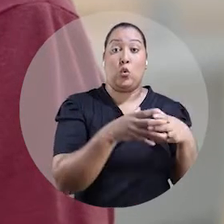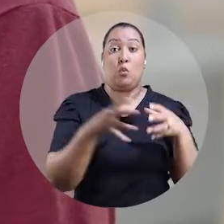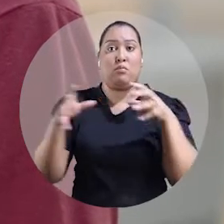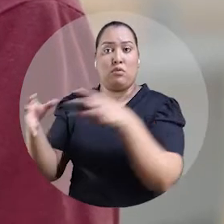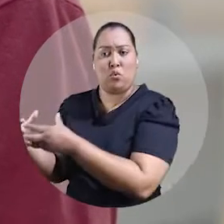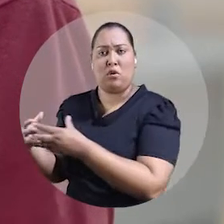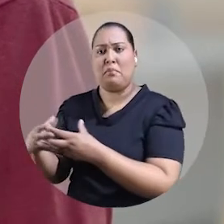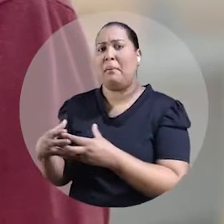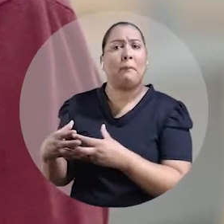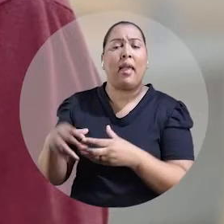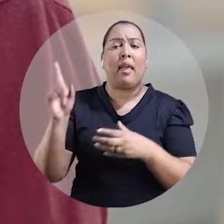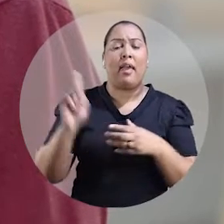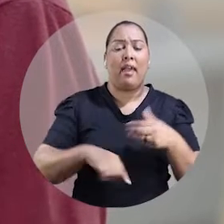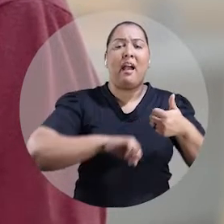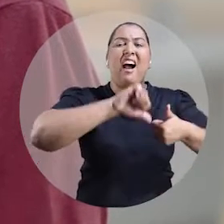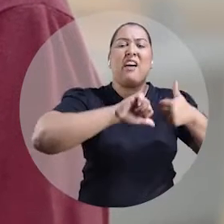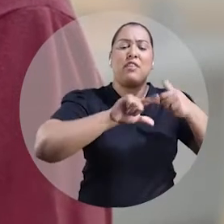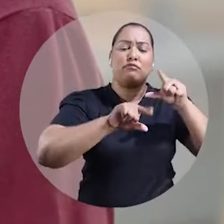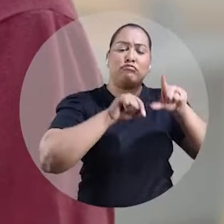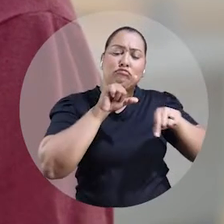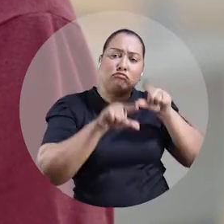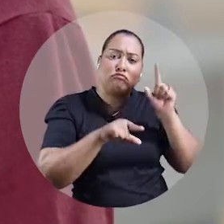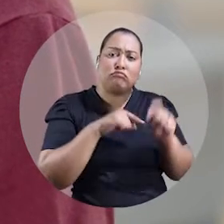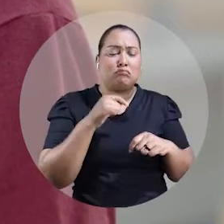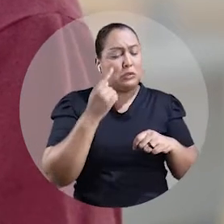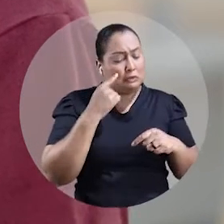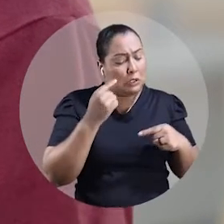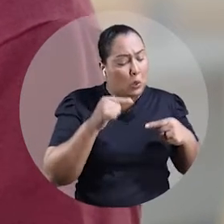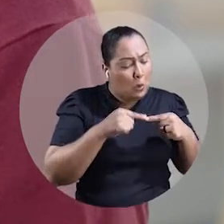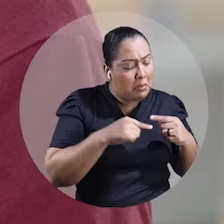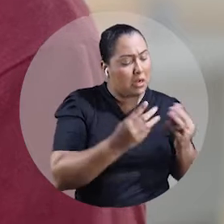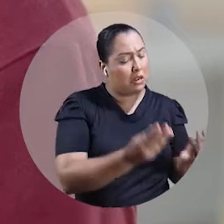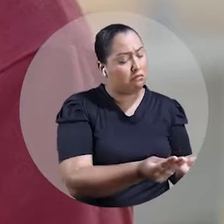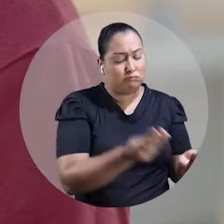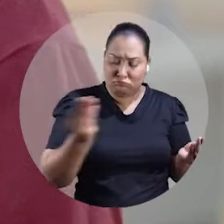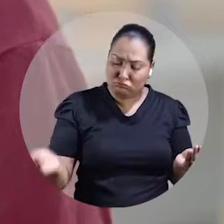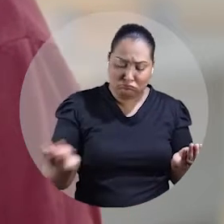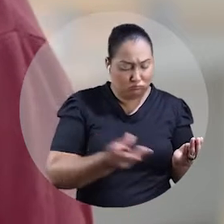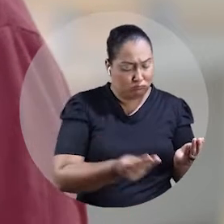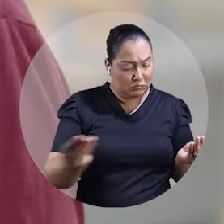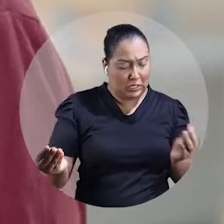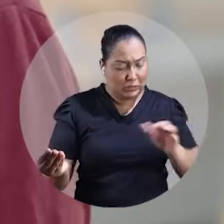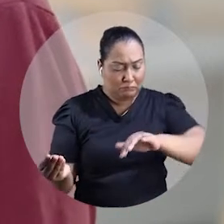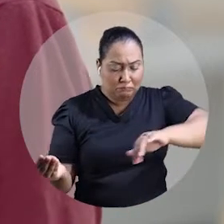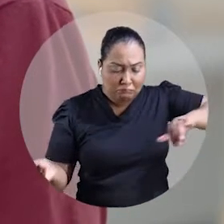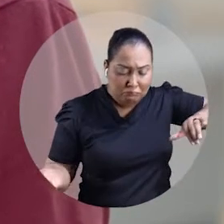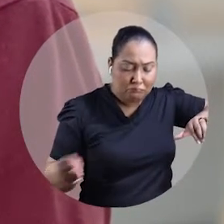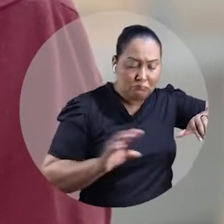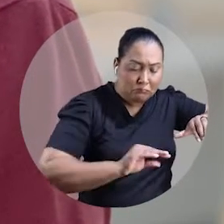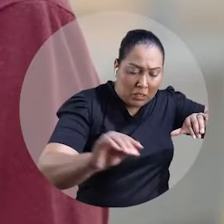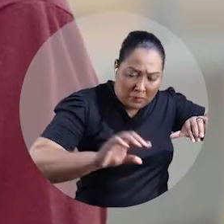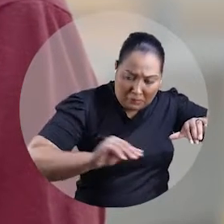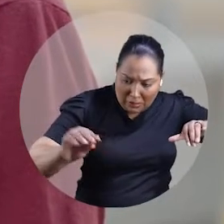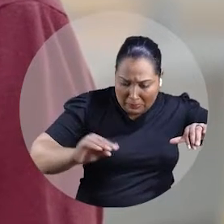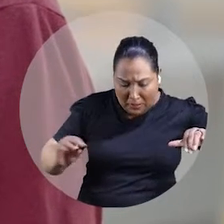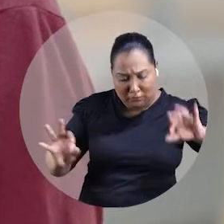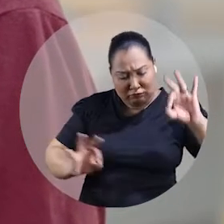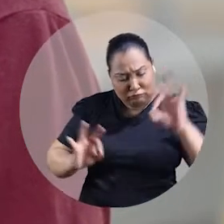uma triagem, né, para ver se está em boas condições, o que a gente pode receber, o que a gente não pode receber. E a gente